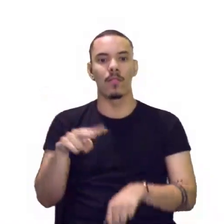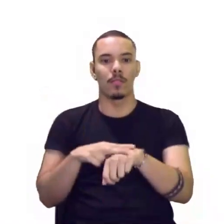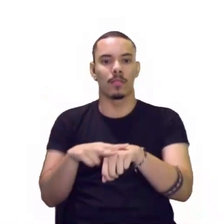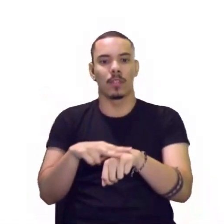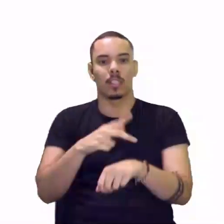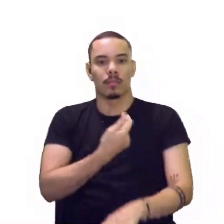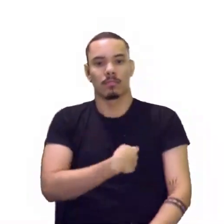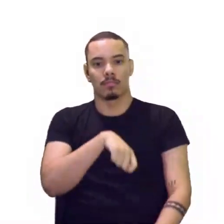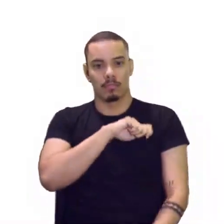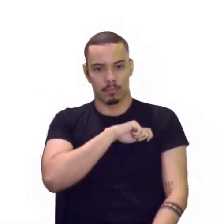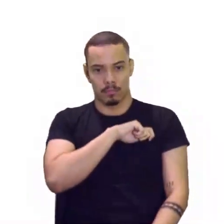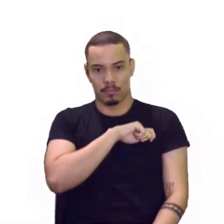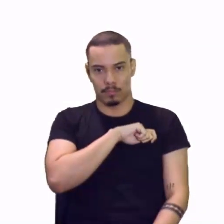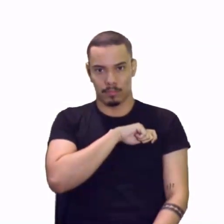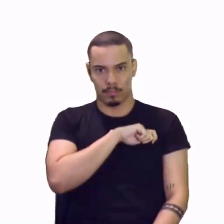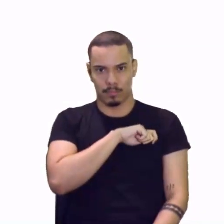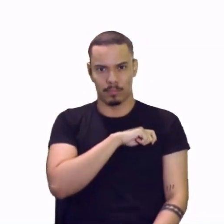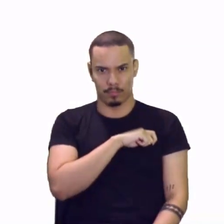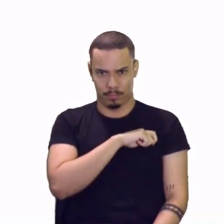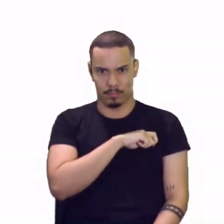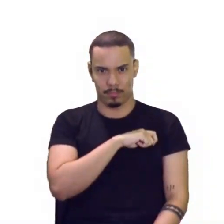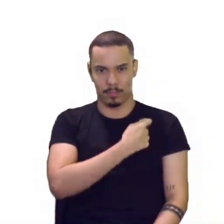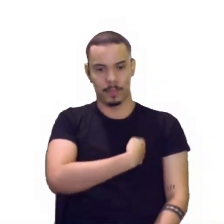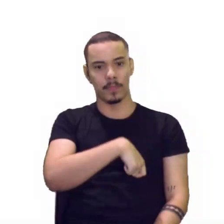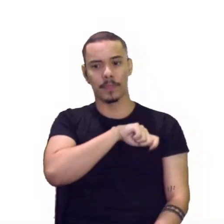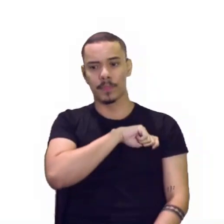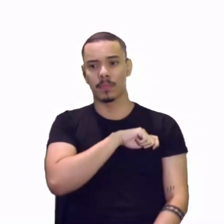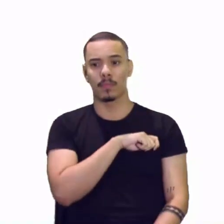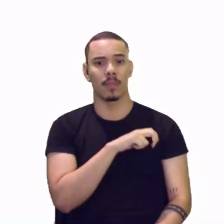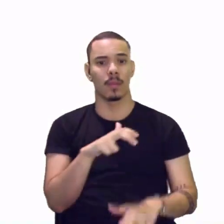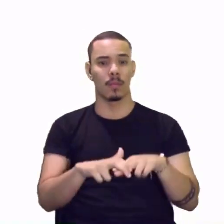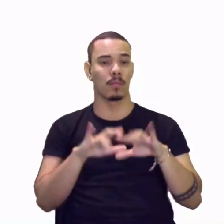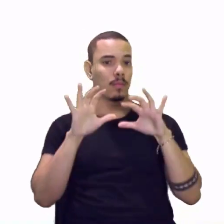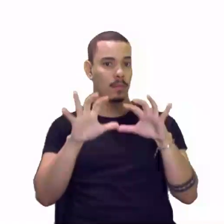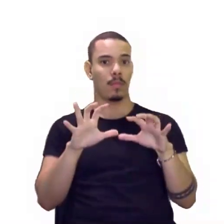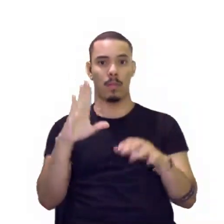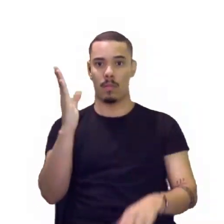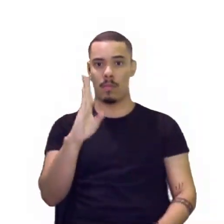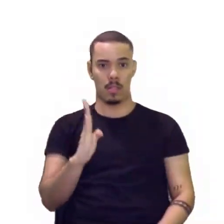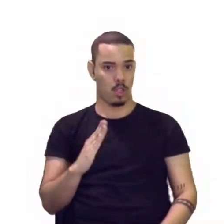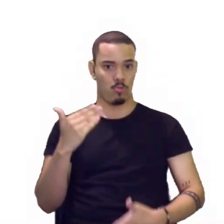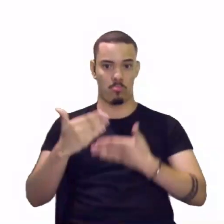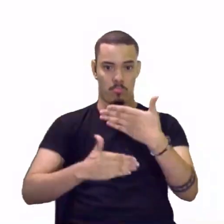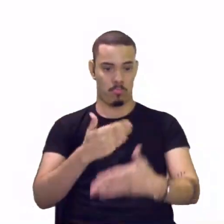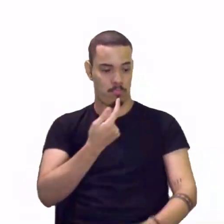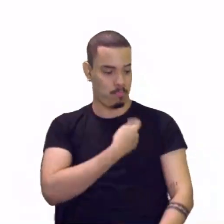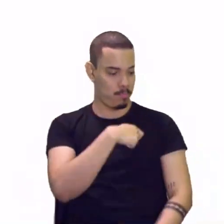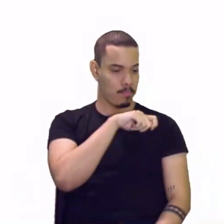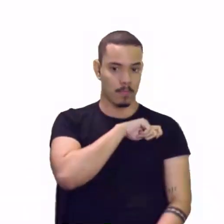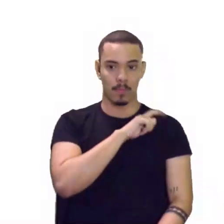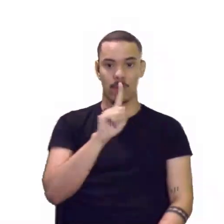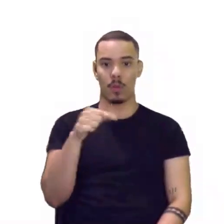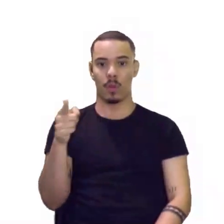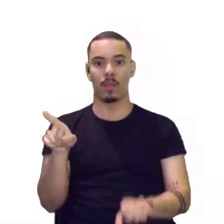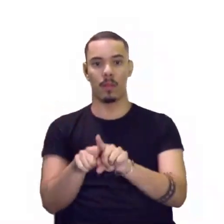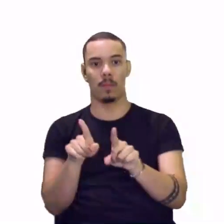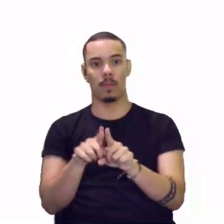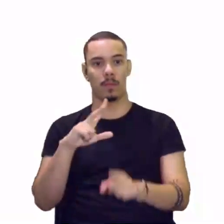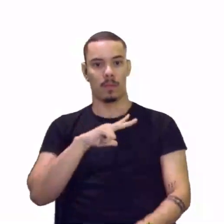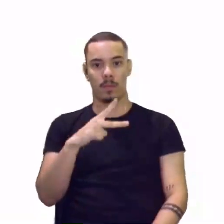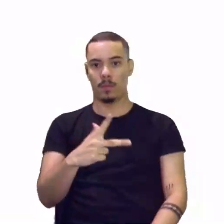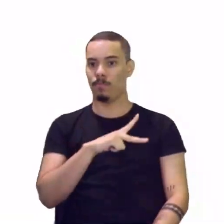Espanha. Espanha. Beleza. Essa era a divisão do Brasil a partir do Tratado de Tordesilhas.